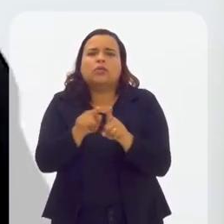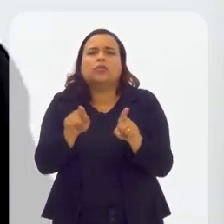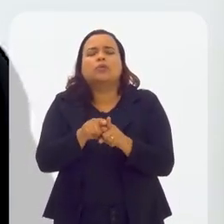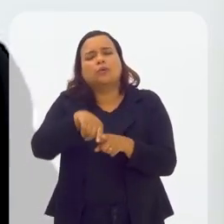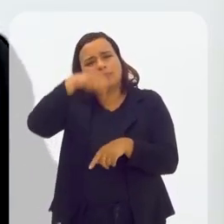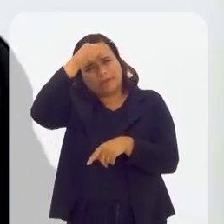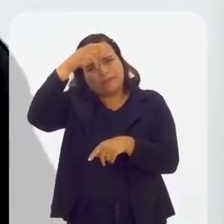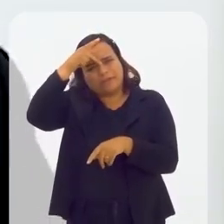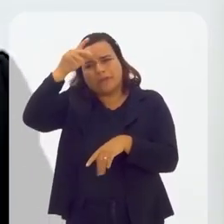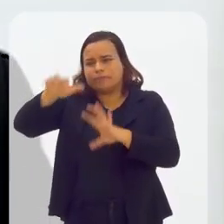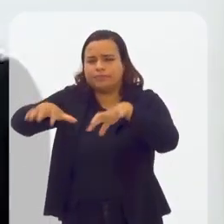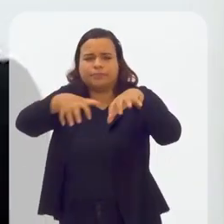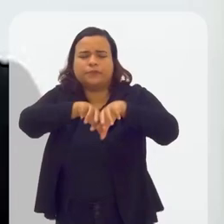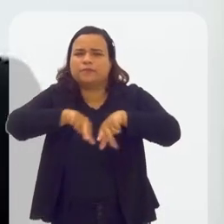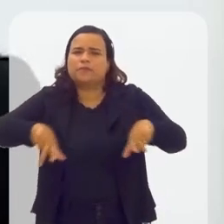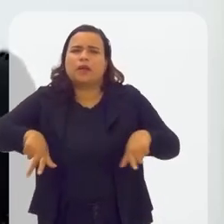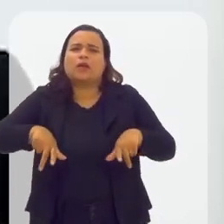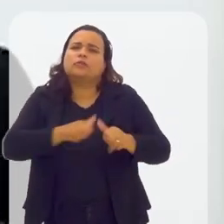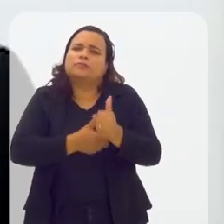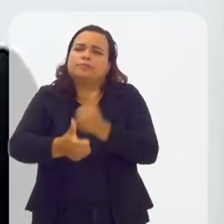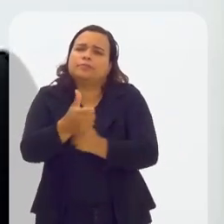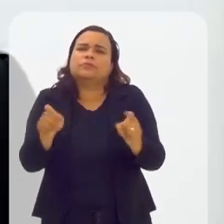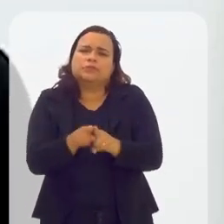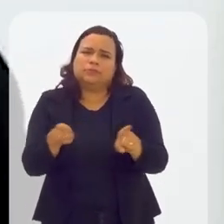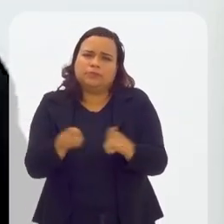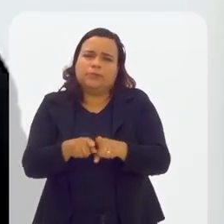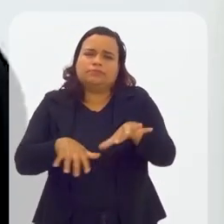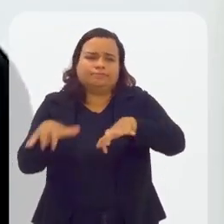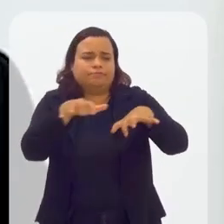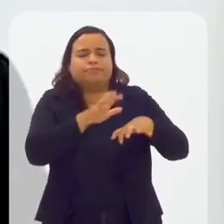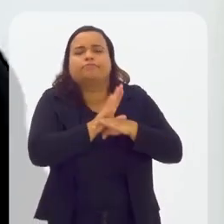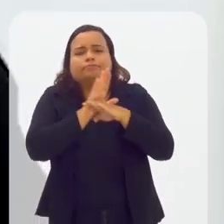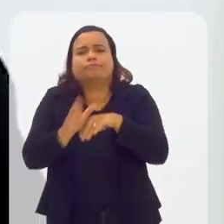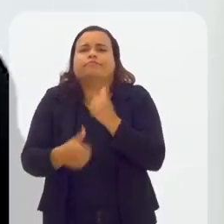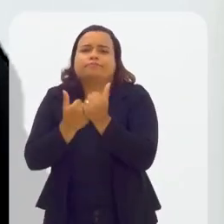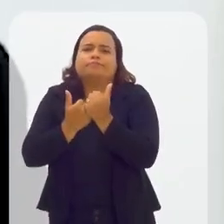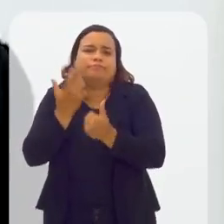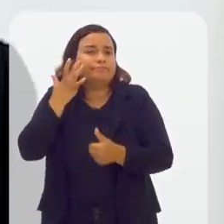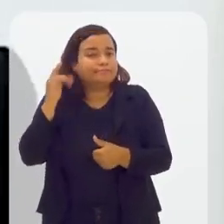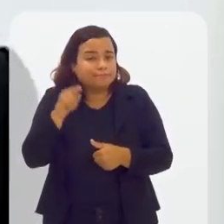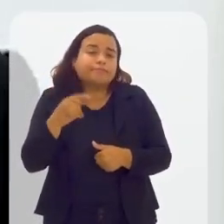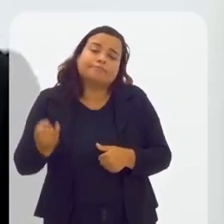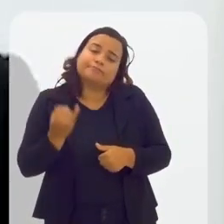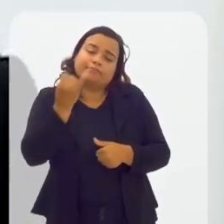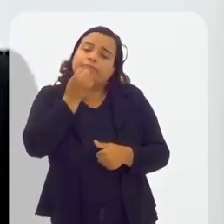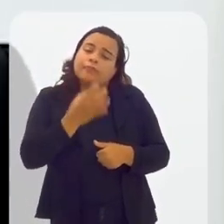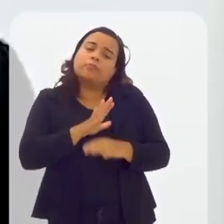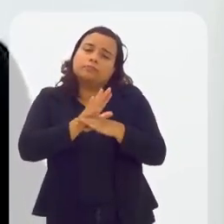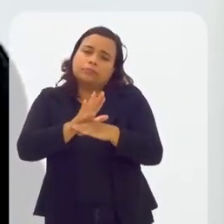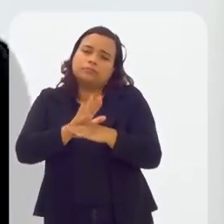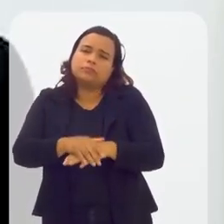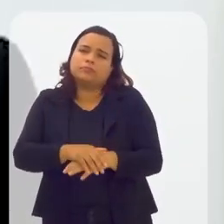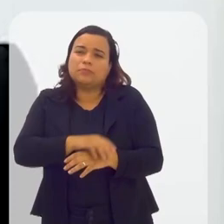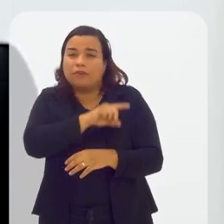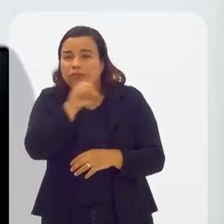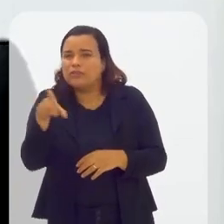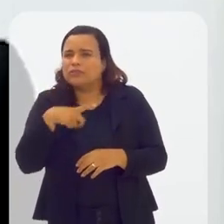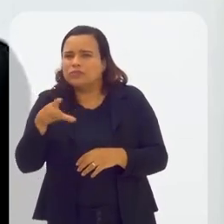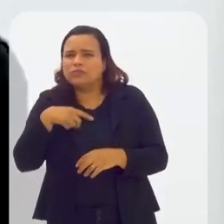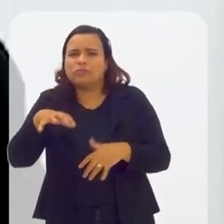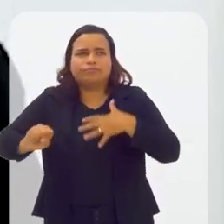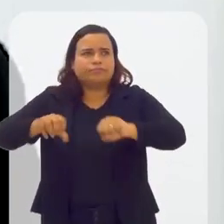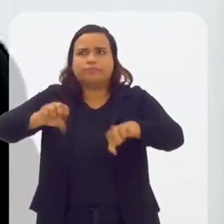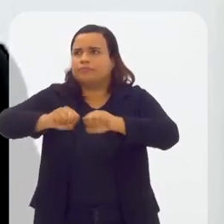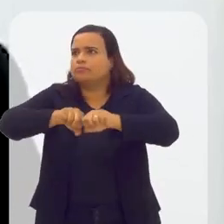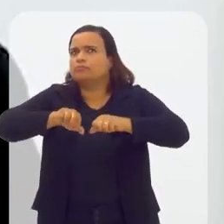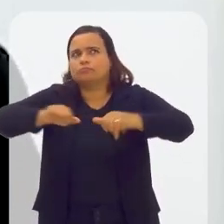Rio, outras prefeituras que pontualmente sejam protagonistas aqui e ali, eu acho que isso ajuda muito. Como